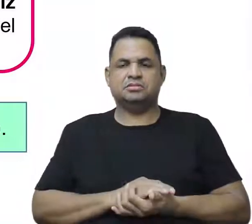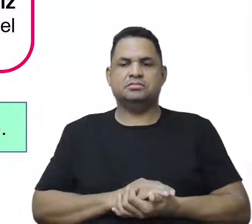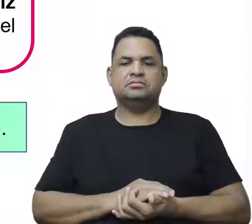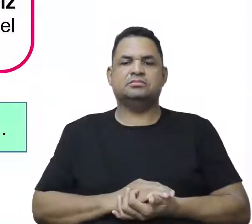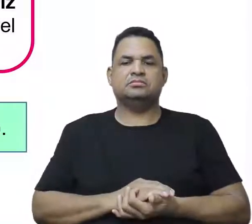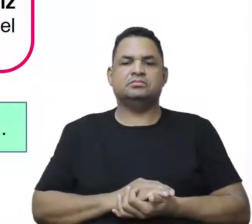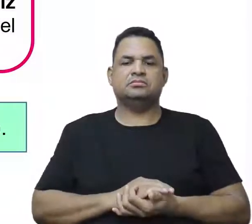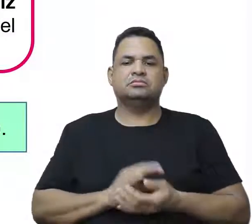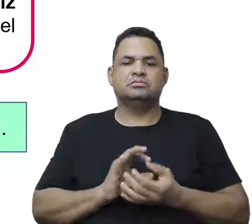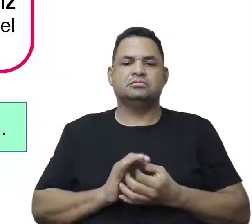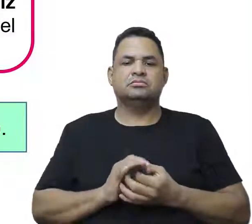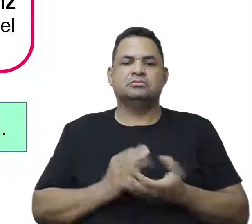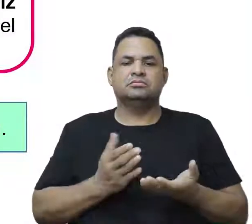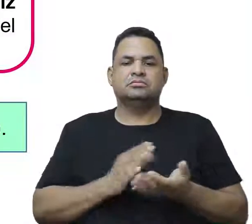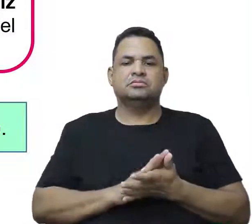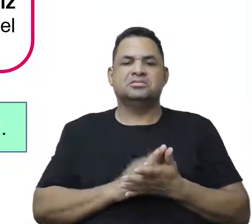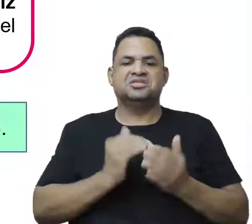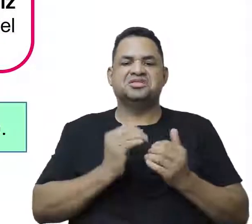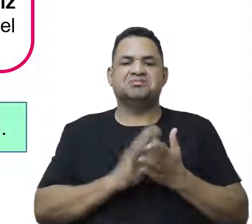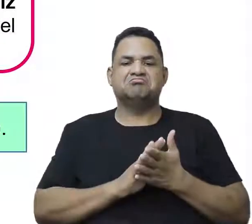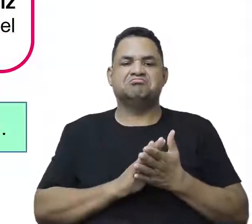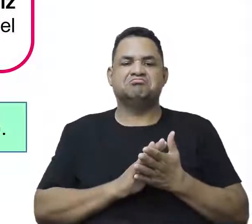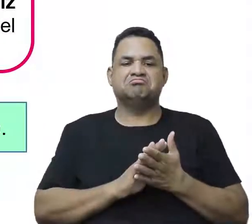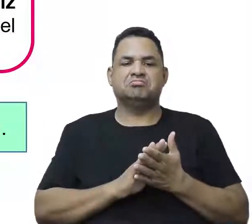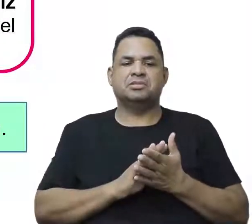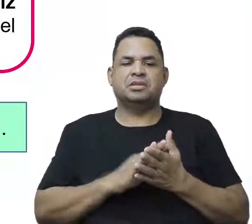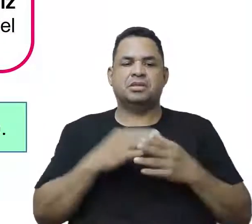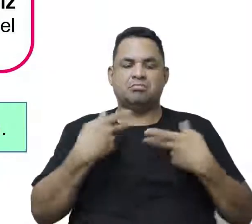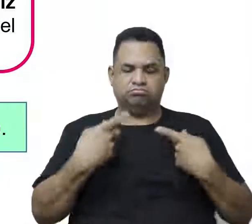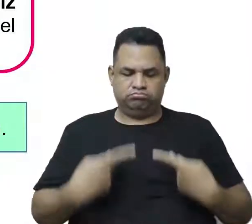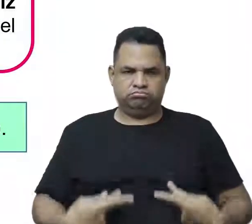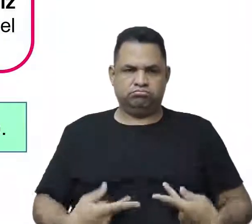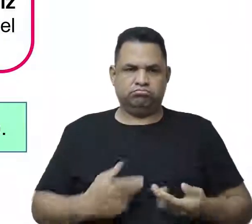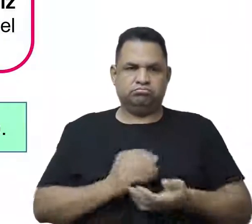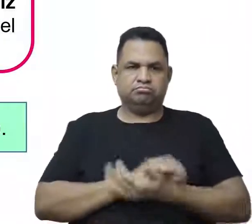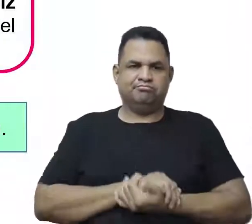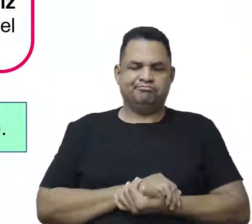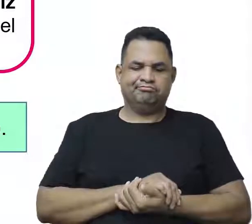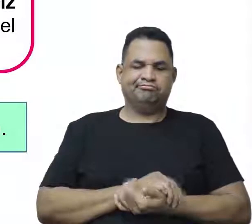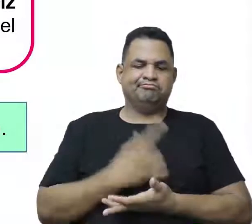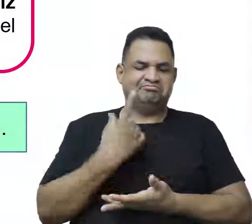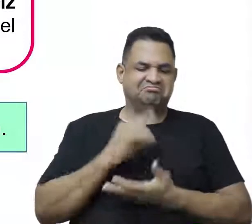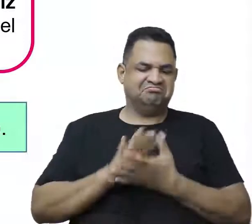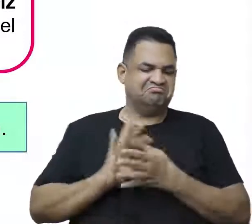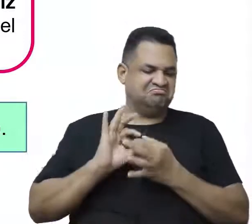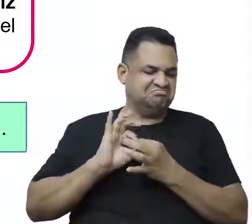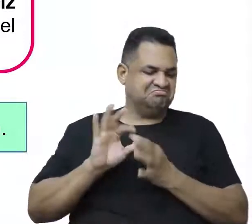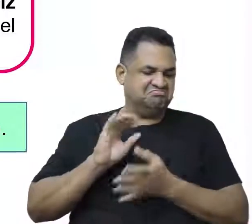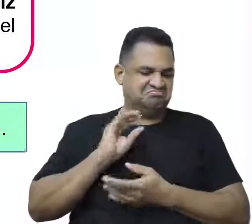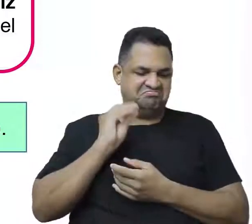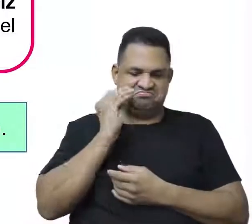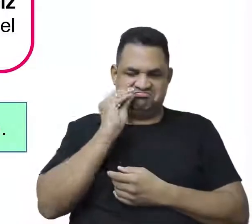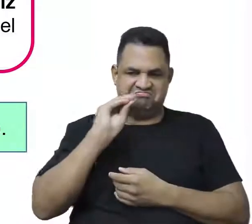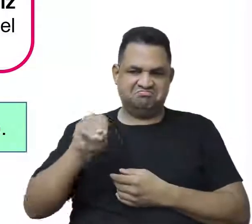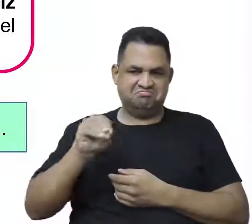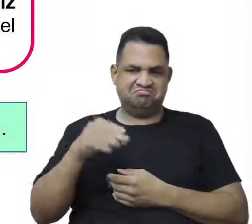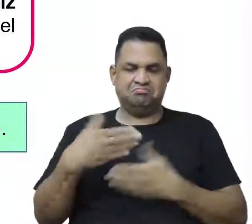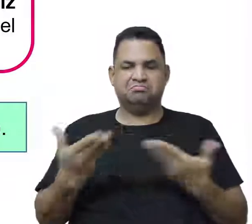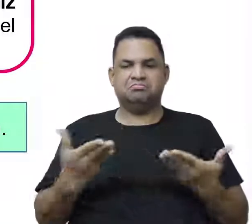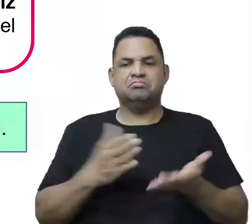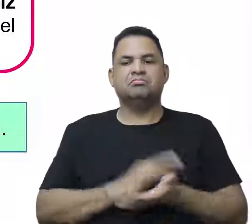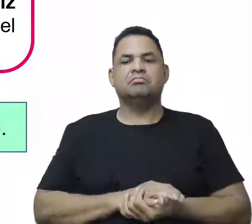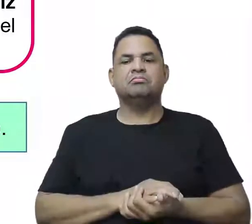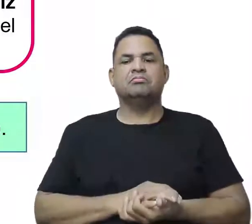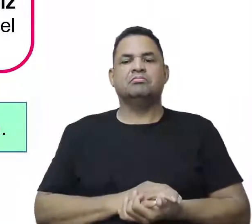pessoa aqui, ela está numa postura corporal de discordância e desprezo. Vamos simular ela,